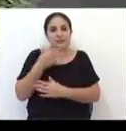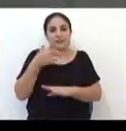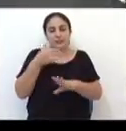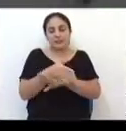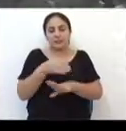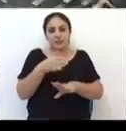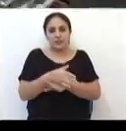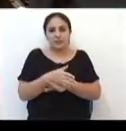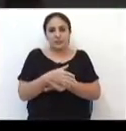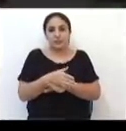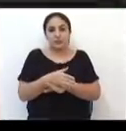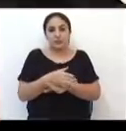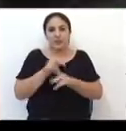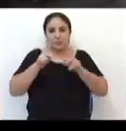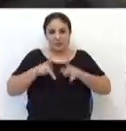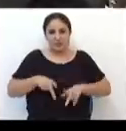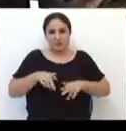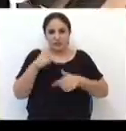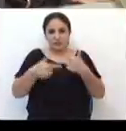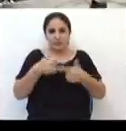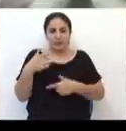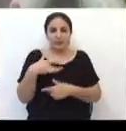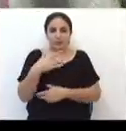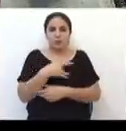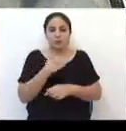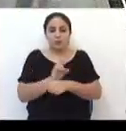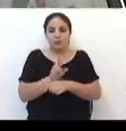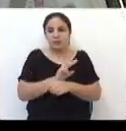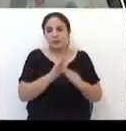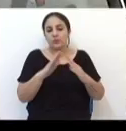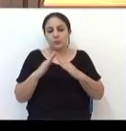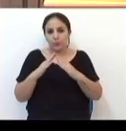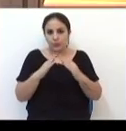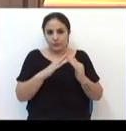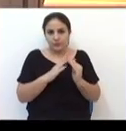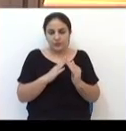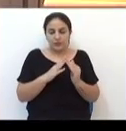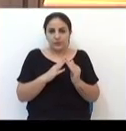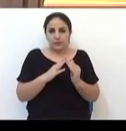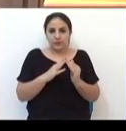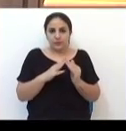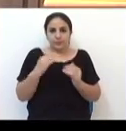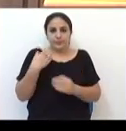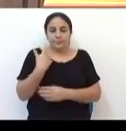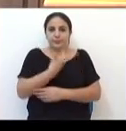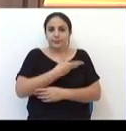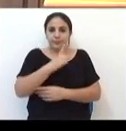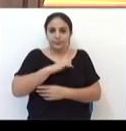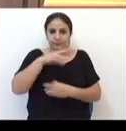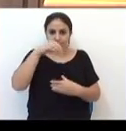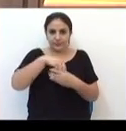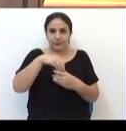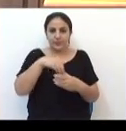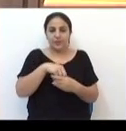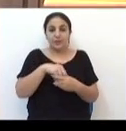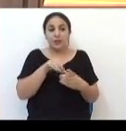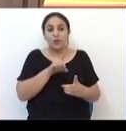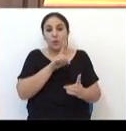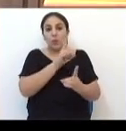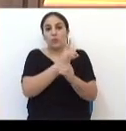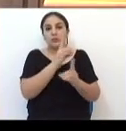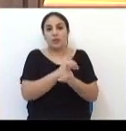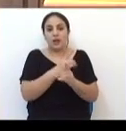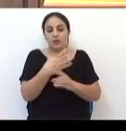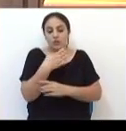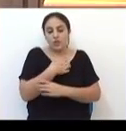acesso dos agentes de saúde para a fiscalização dos imóveis. Nós temos, como esta casa, achar mecanismos e